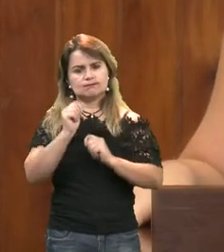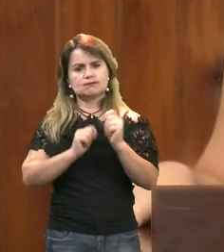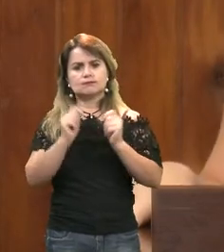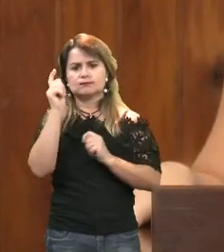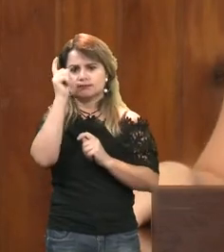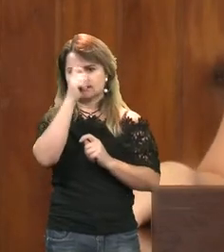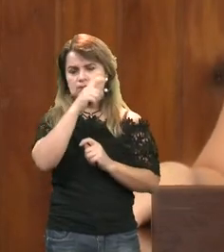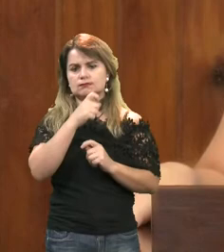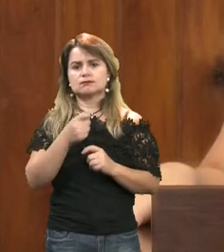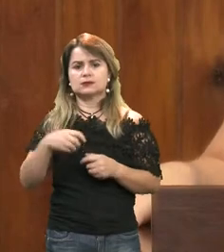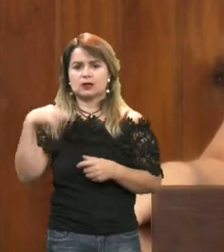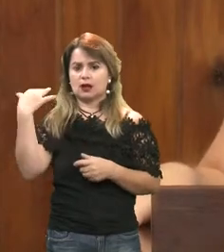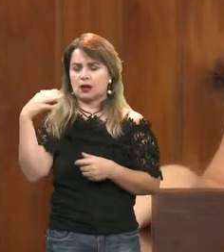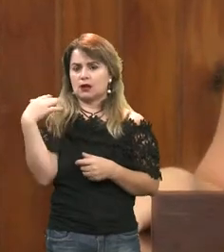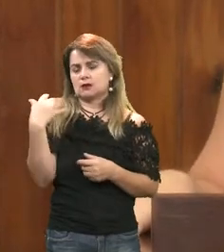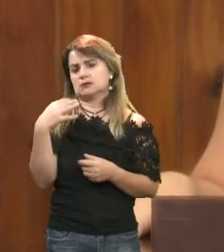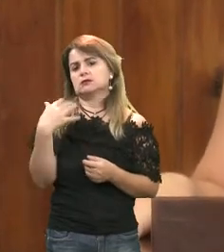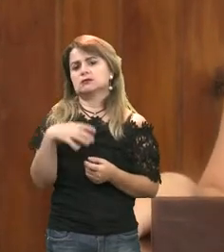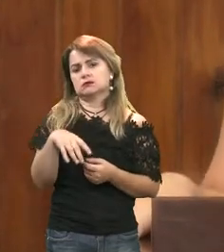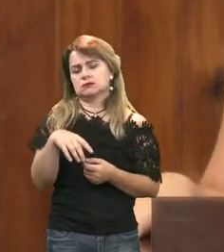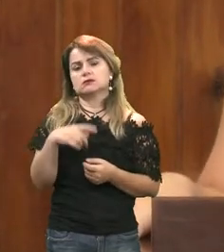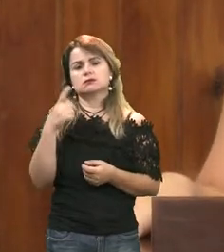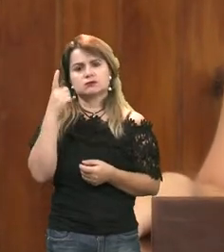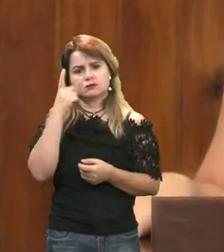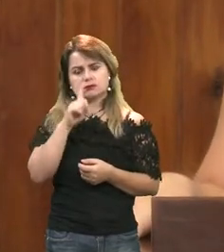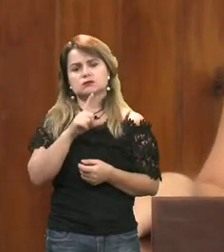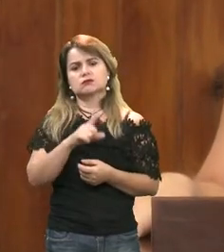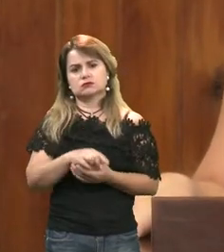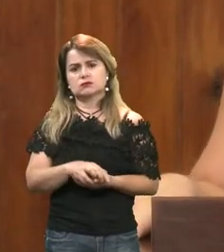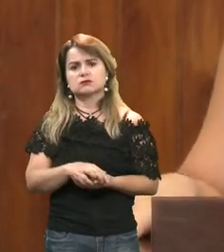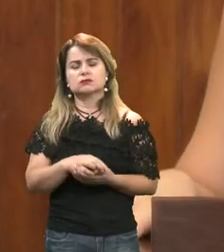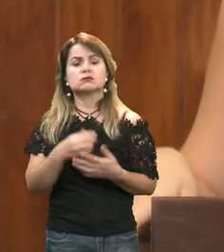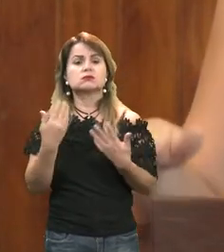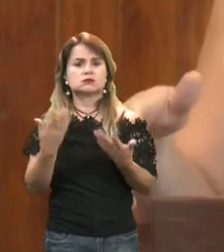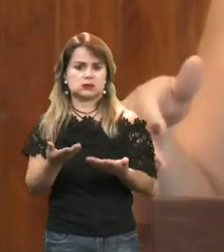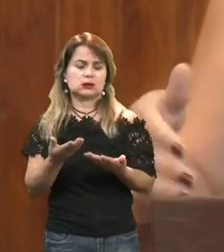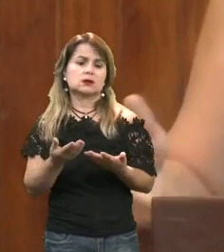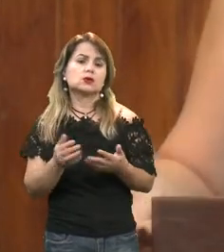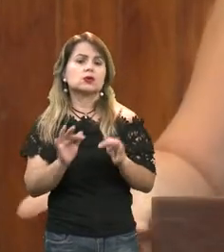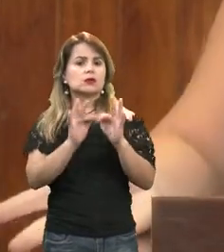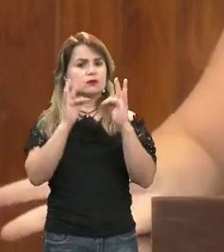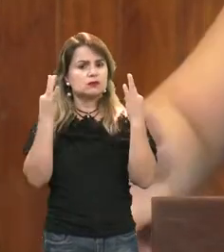educacional e instrutiva. Uma família